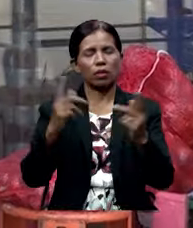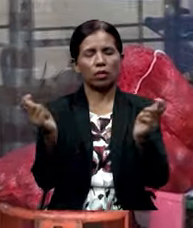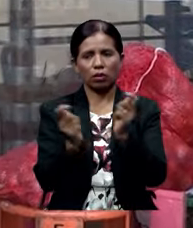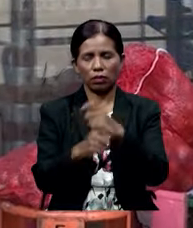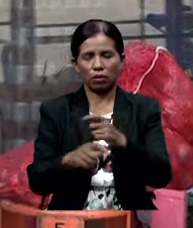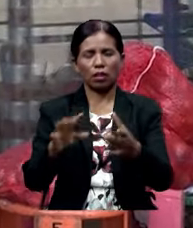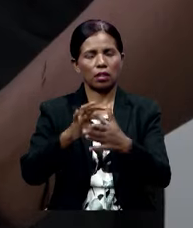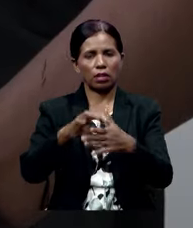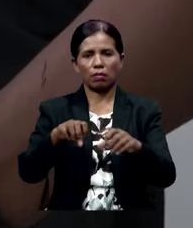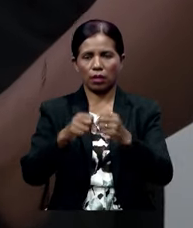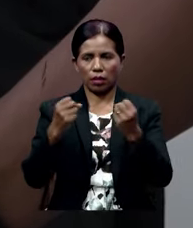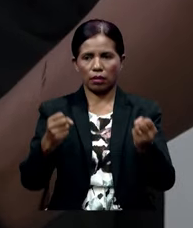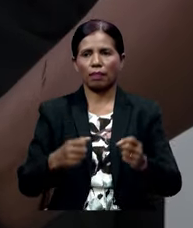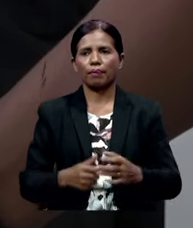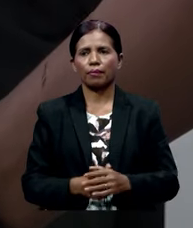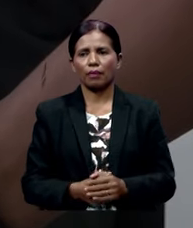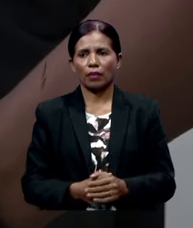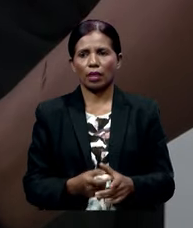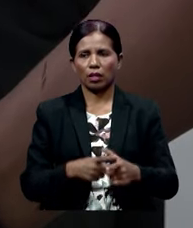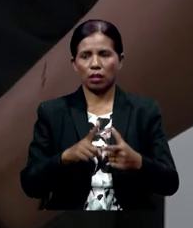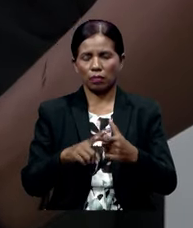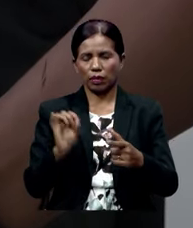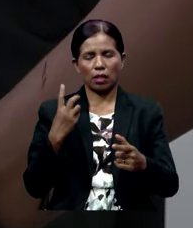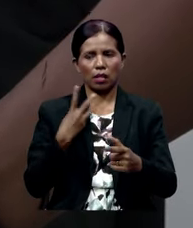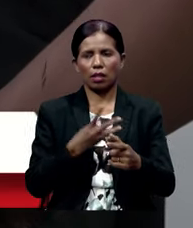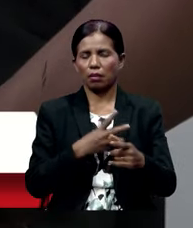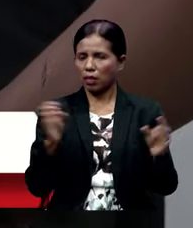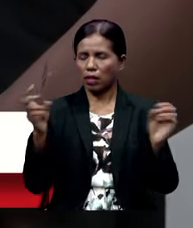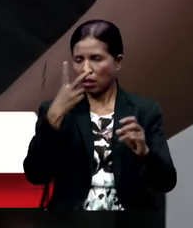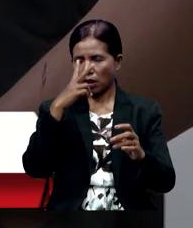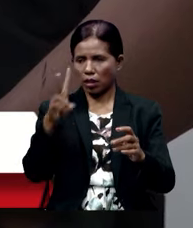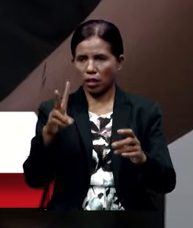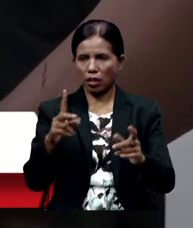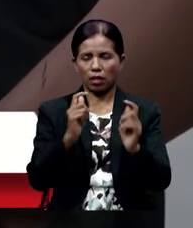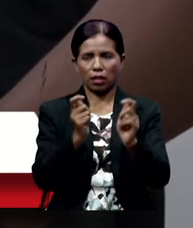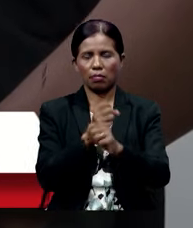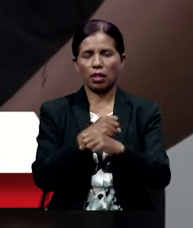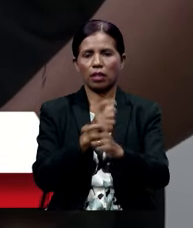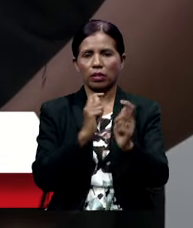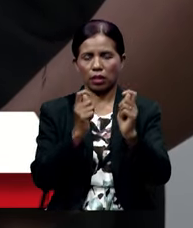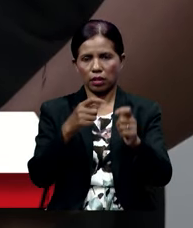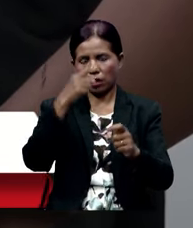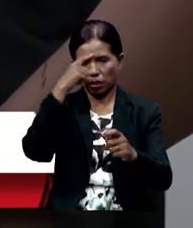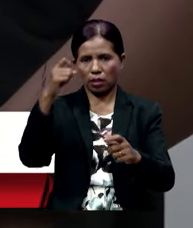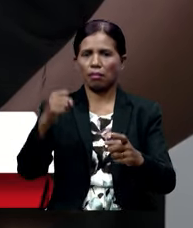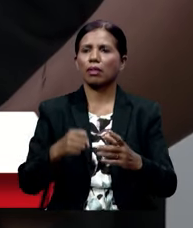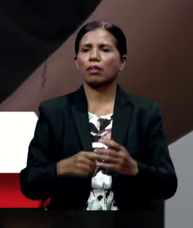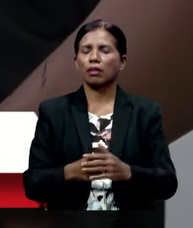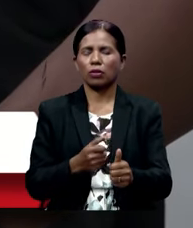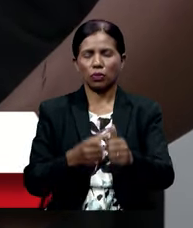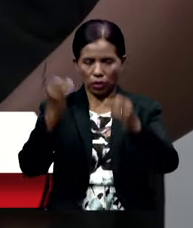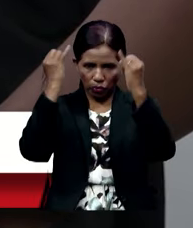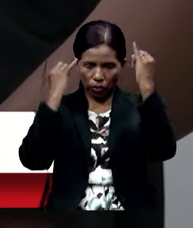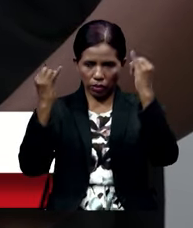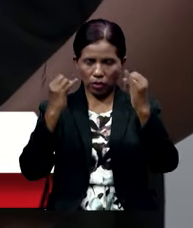na nebeat ba mano na feira depois está quando harei está lá lá consegue halo teste também tu informação